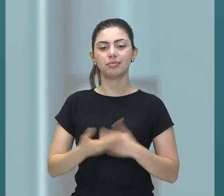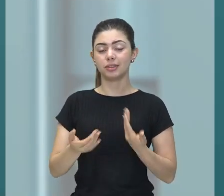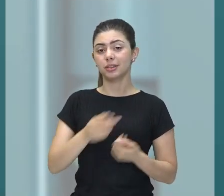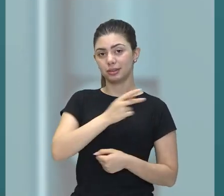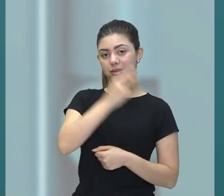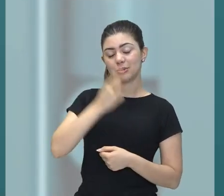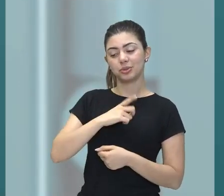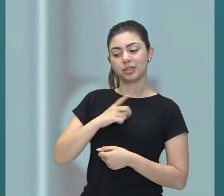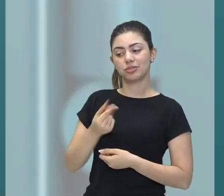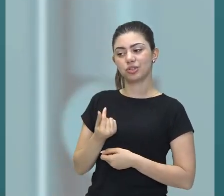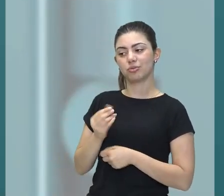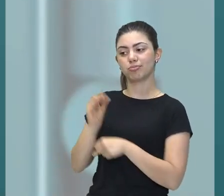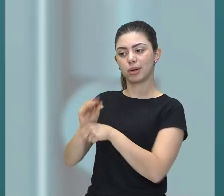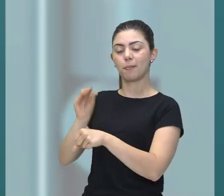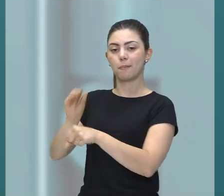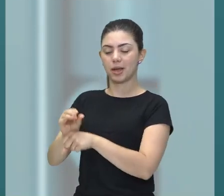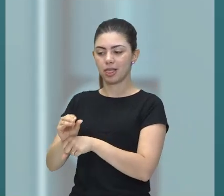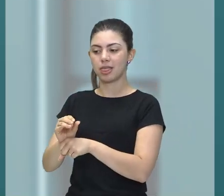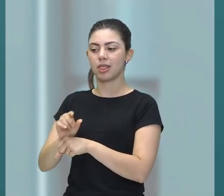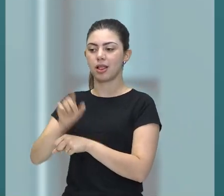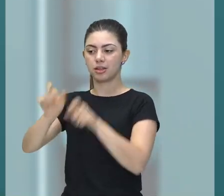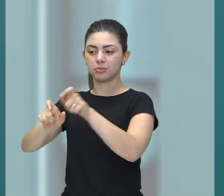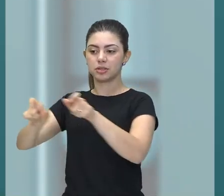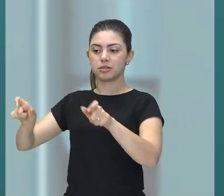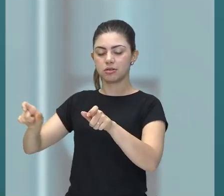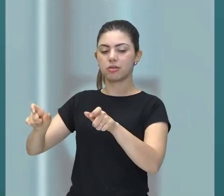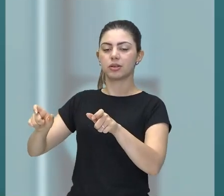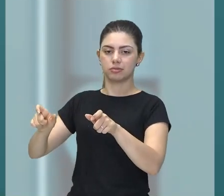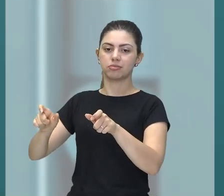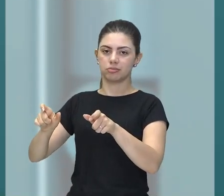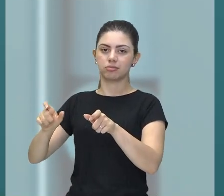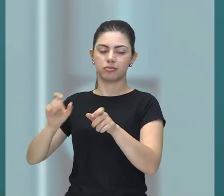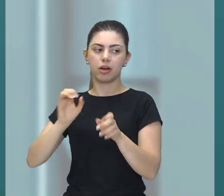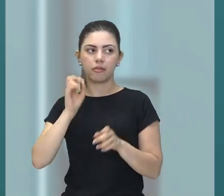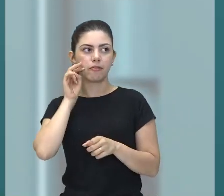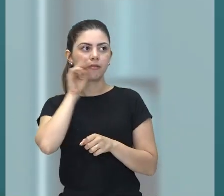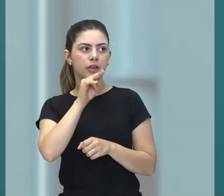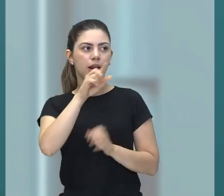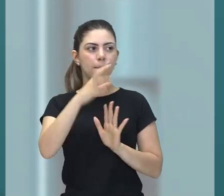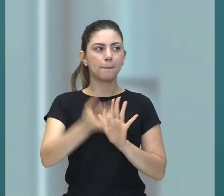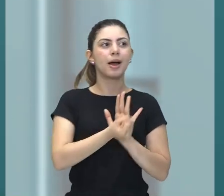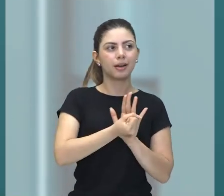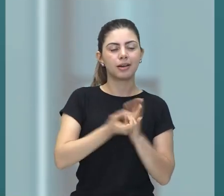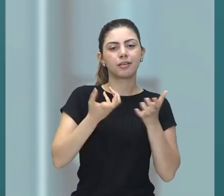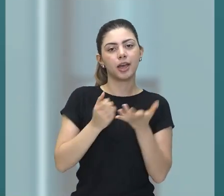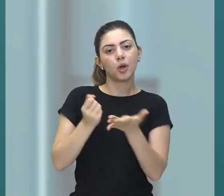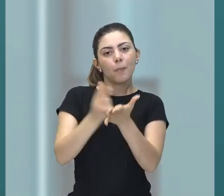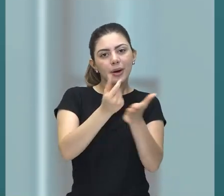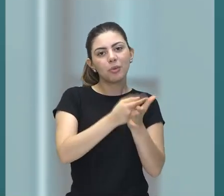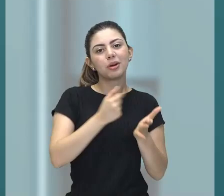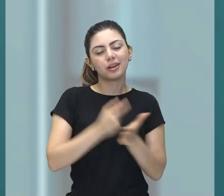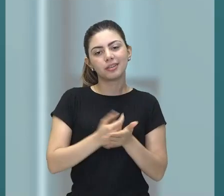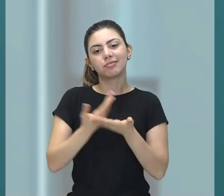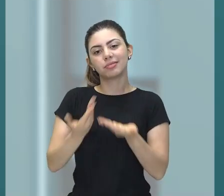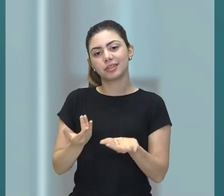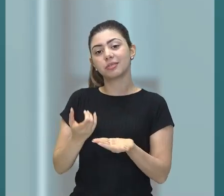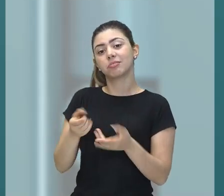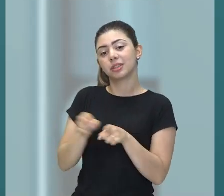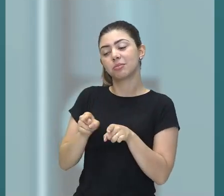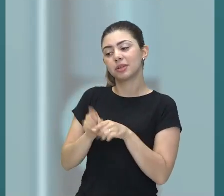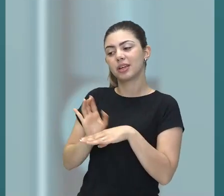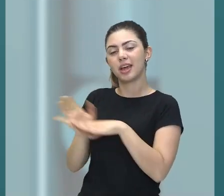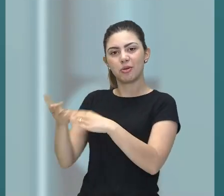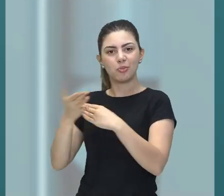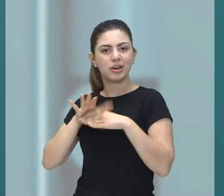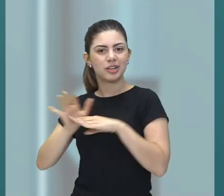ali patrocinando e ajuda, consequentemente, quem está ali se beneficiando também desse dinheiro, que é o clube, né, que é